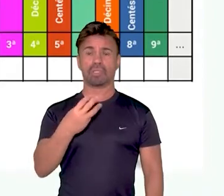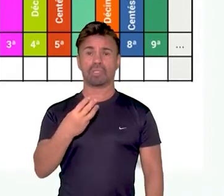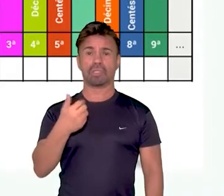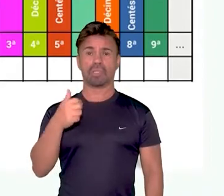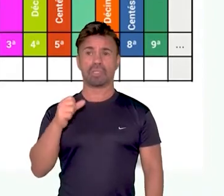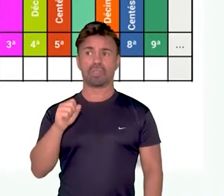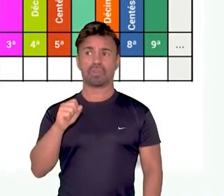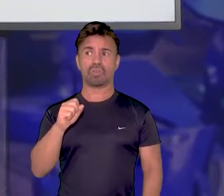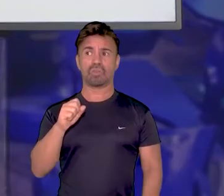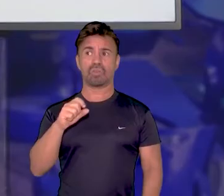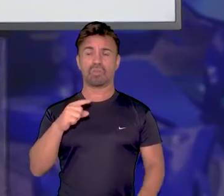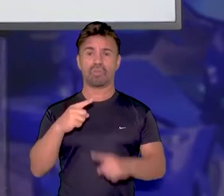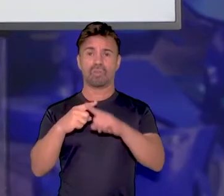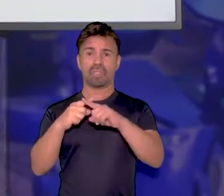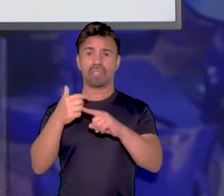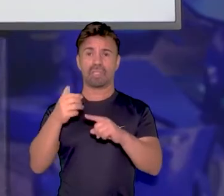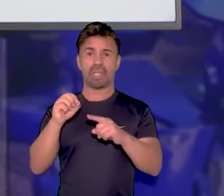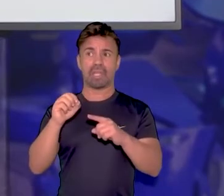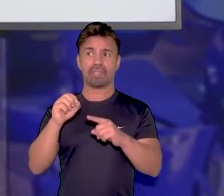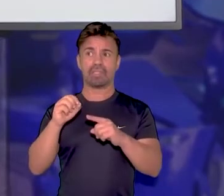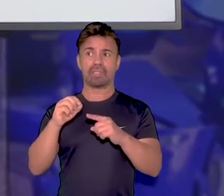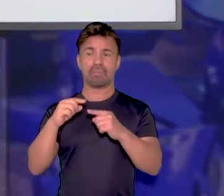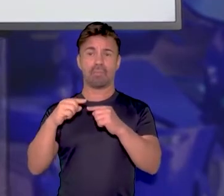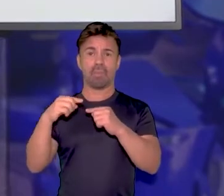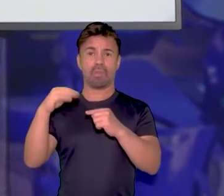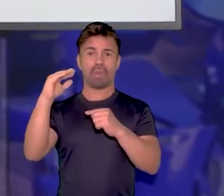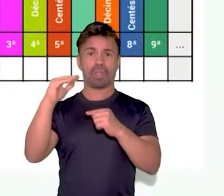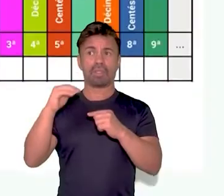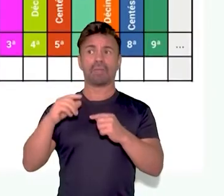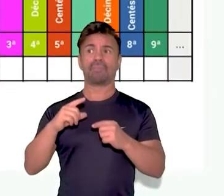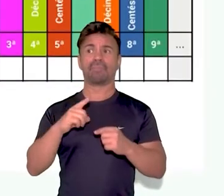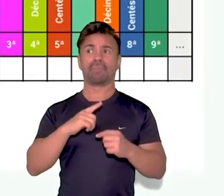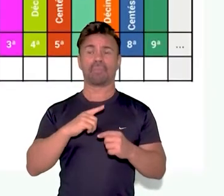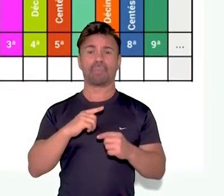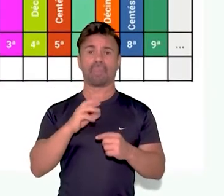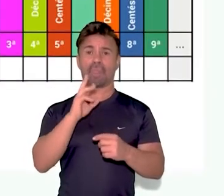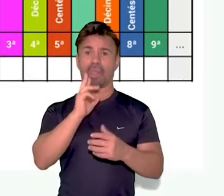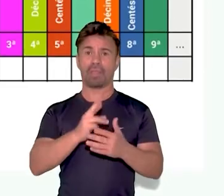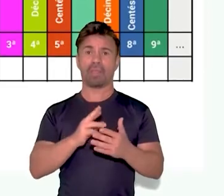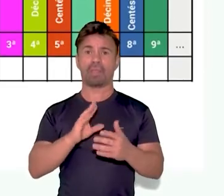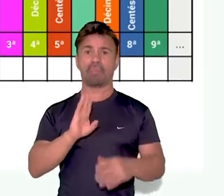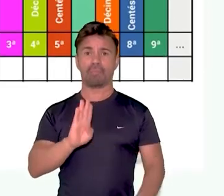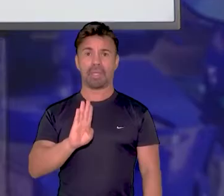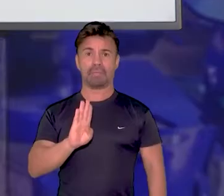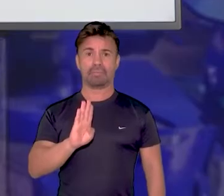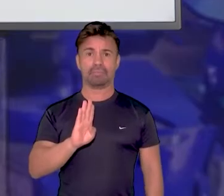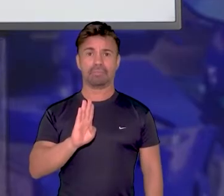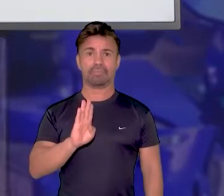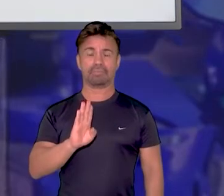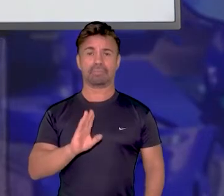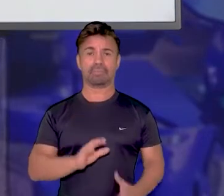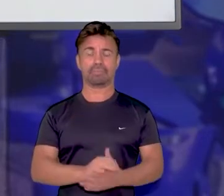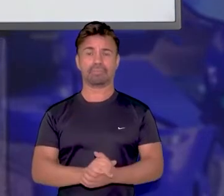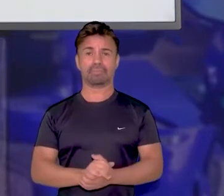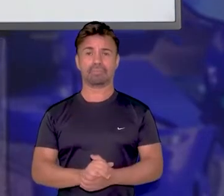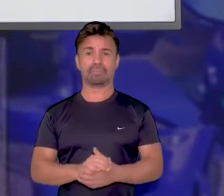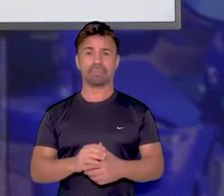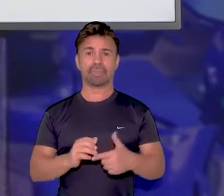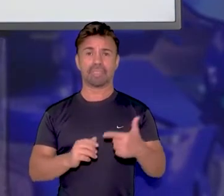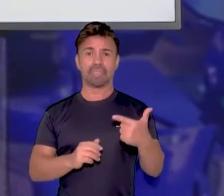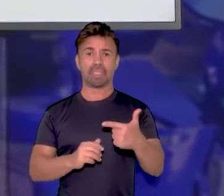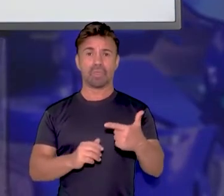10 elevado à primeira potência alternativa correta a alternativa B vamos para a segunda questão